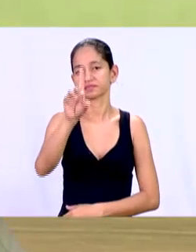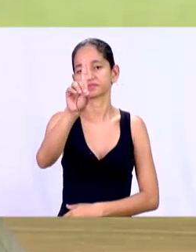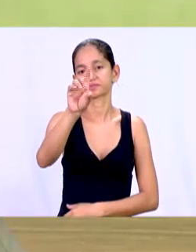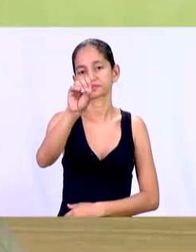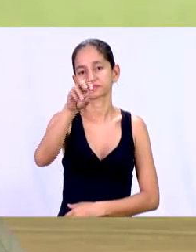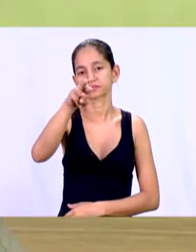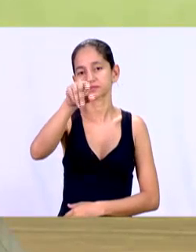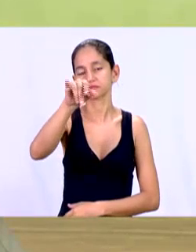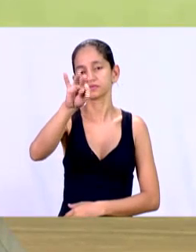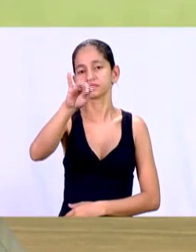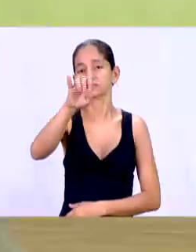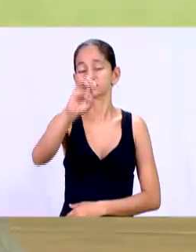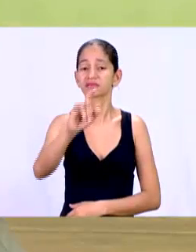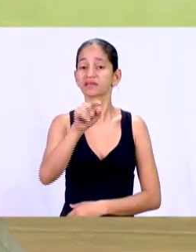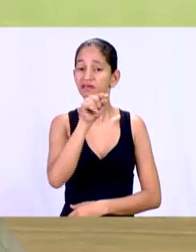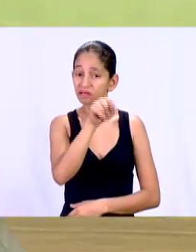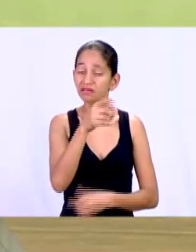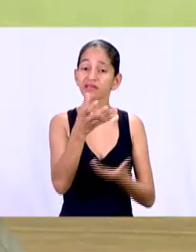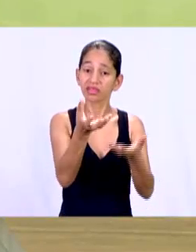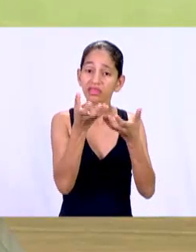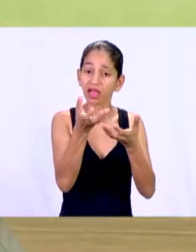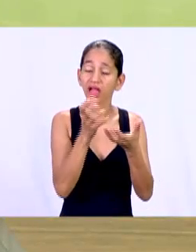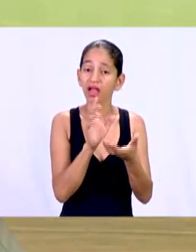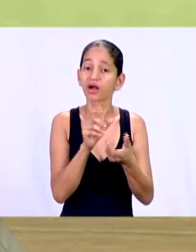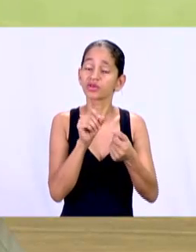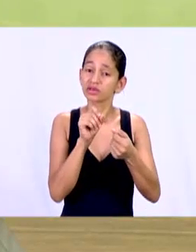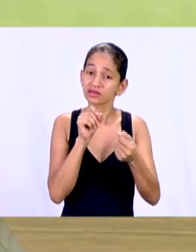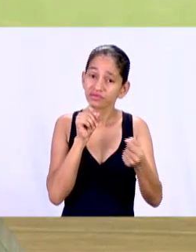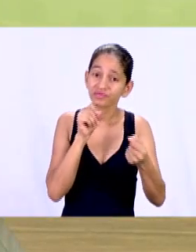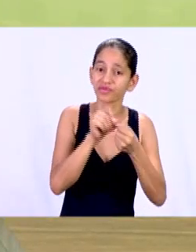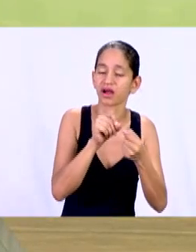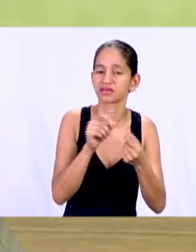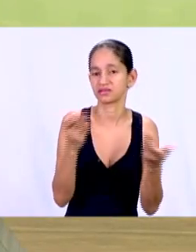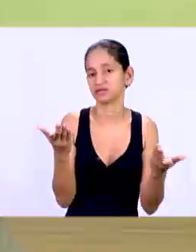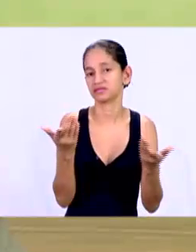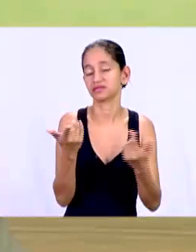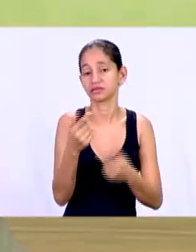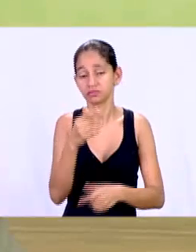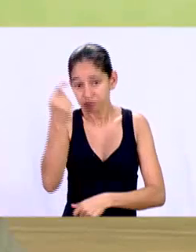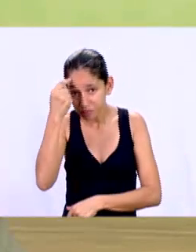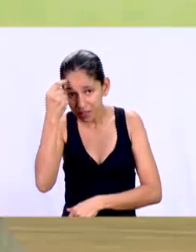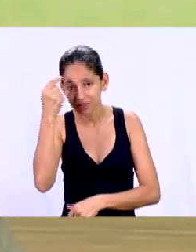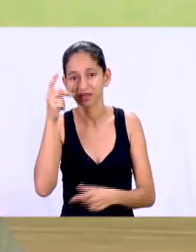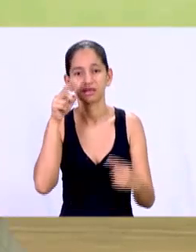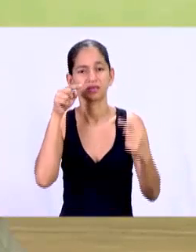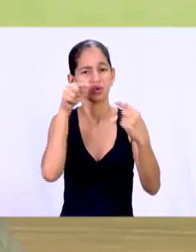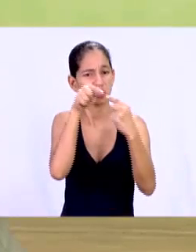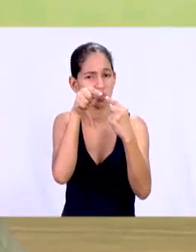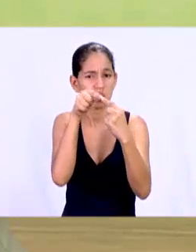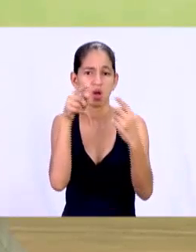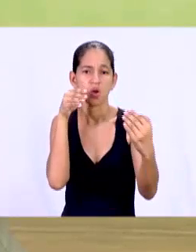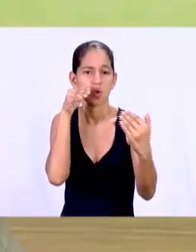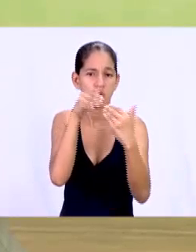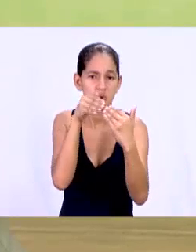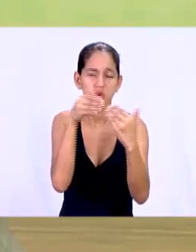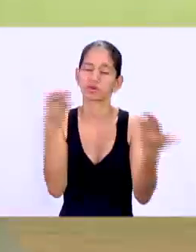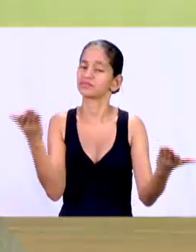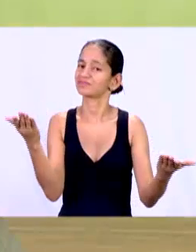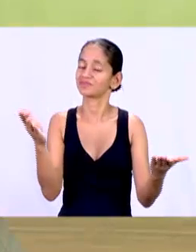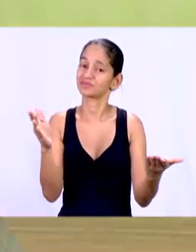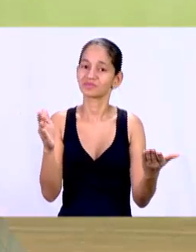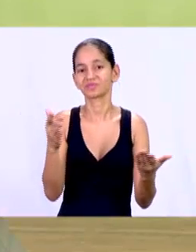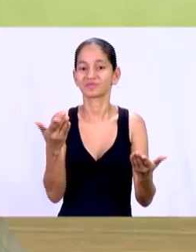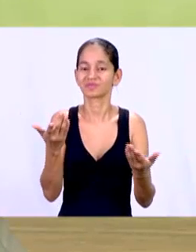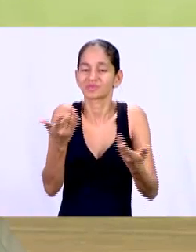aquilo que o sujeito quer que eu interpele, eu vou interpelar a partir do conceito que a massa tem sobre mim, ou que a massa tem sobre aquilo que eu